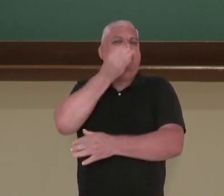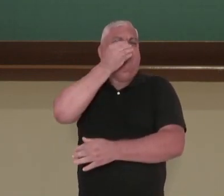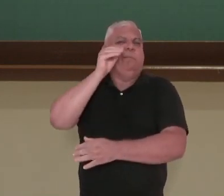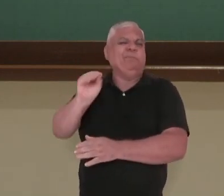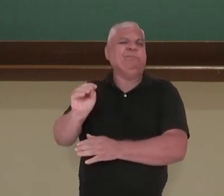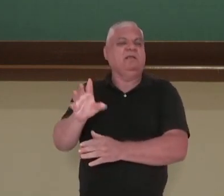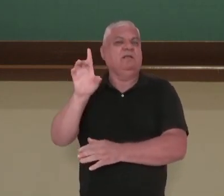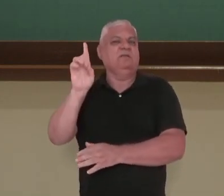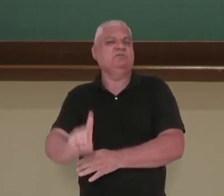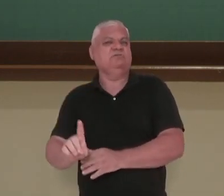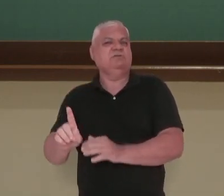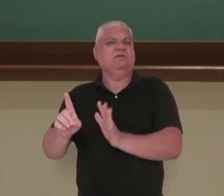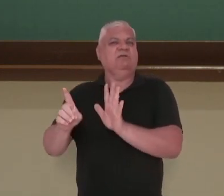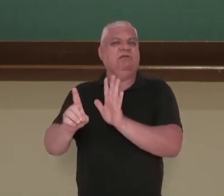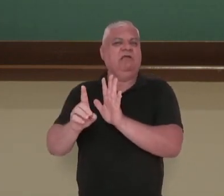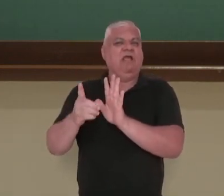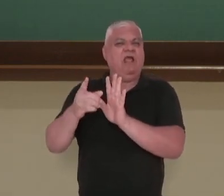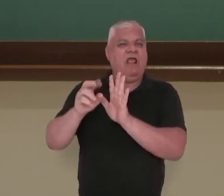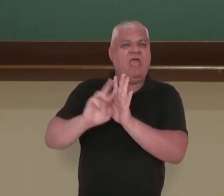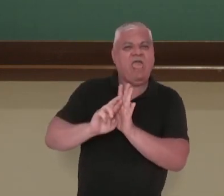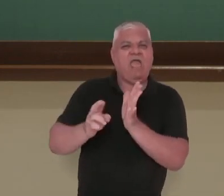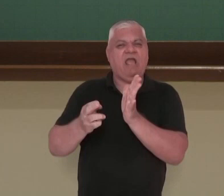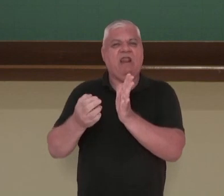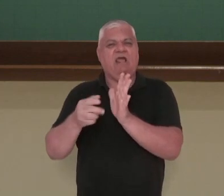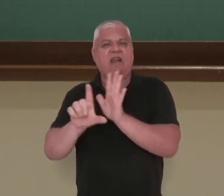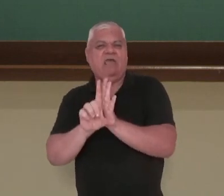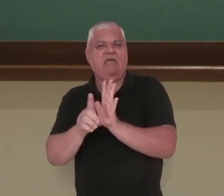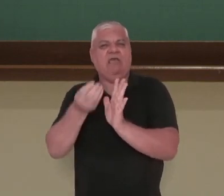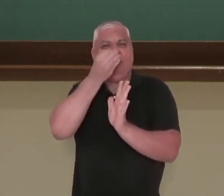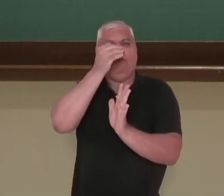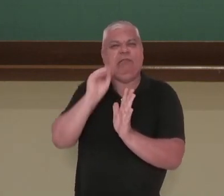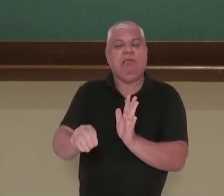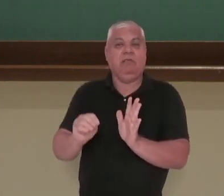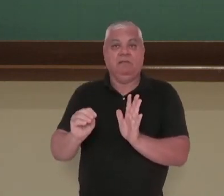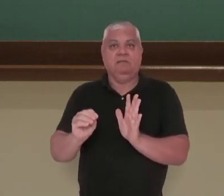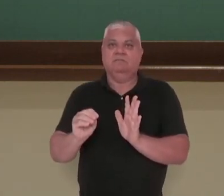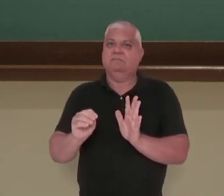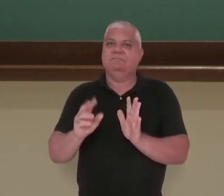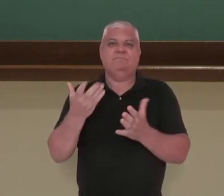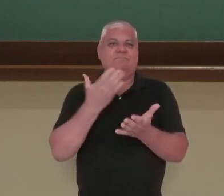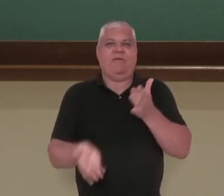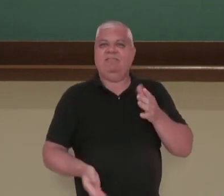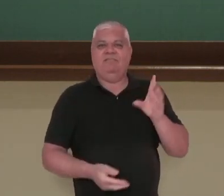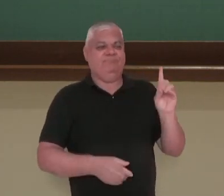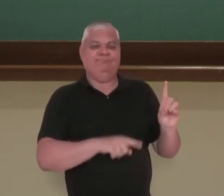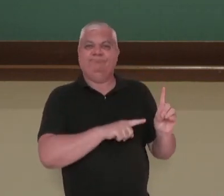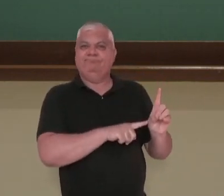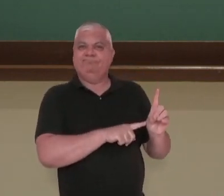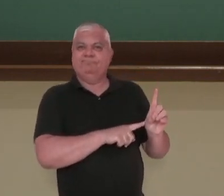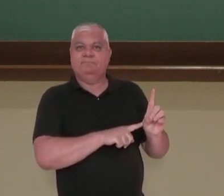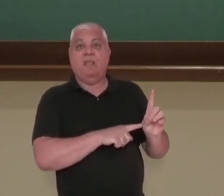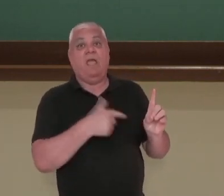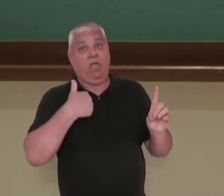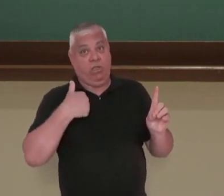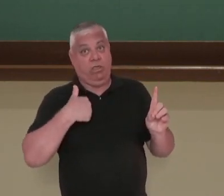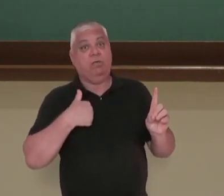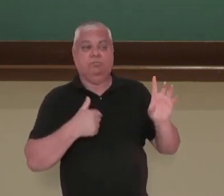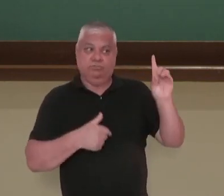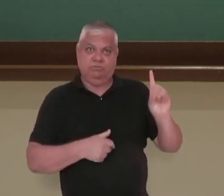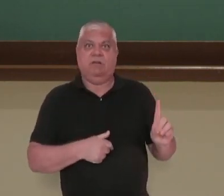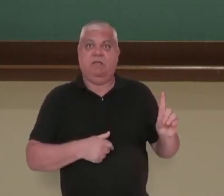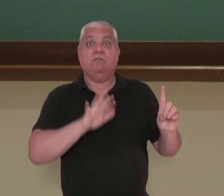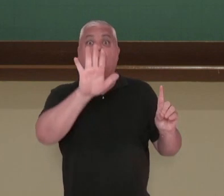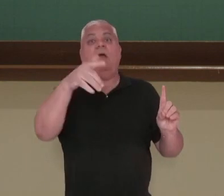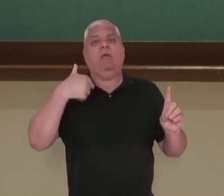a perder seus direitos. Então há uma relação isso. Você tem direitos, mas você também tem deveres. Eu tenho direitos, mas eu também